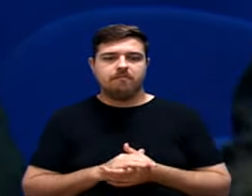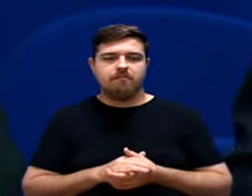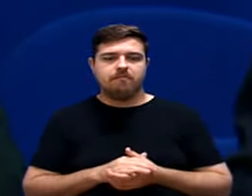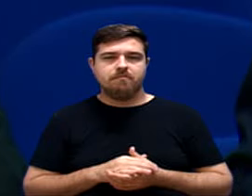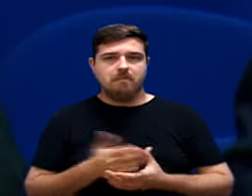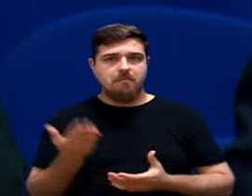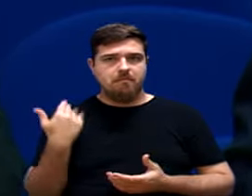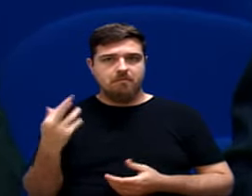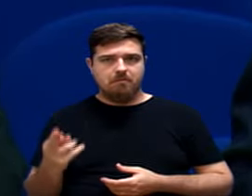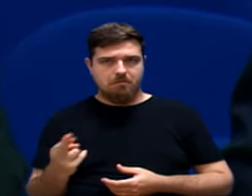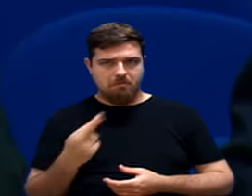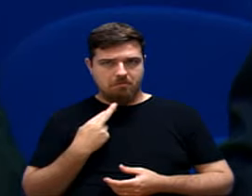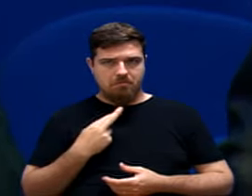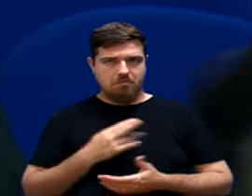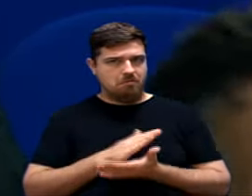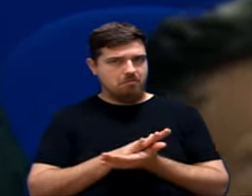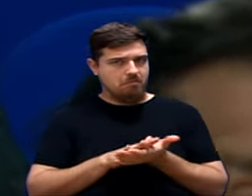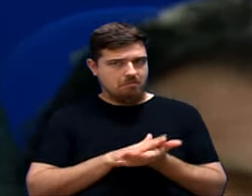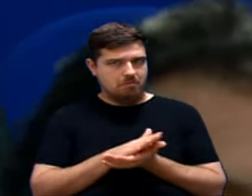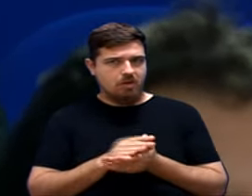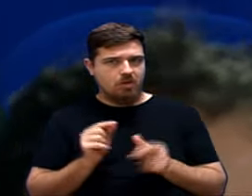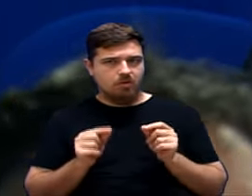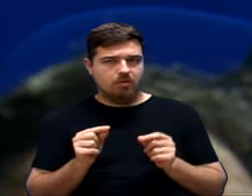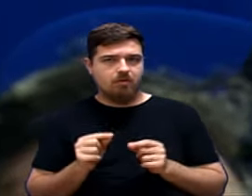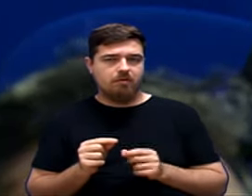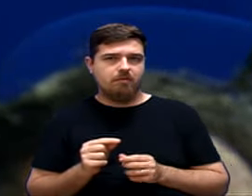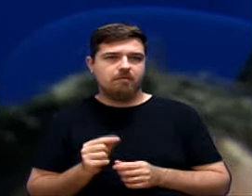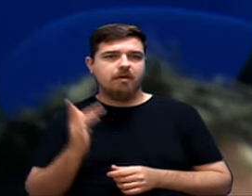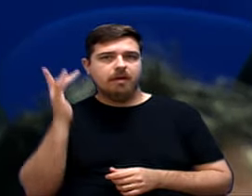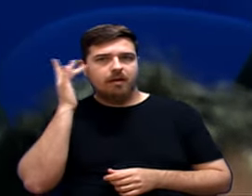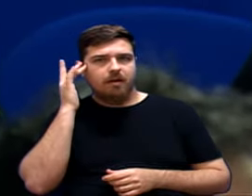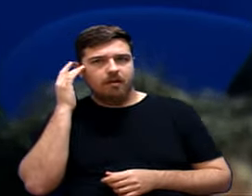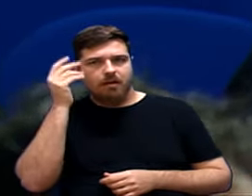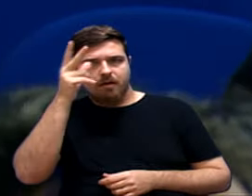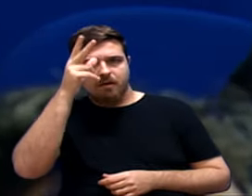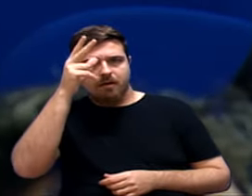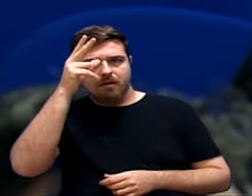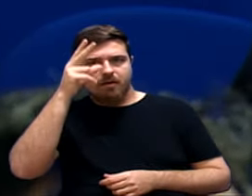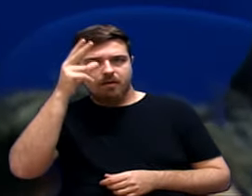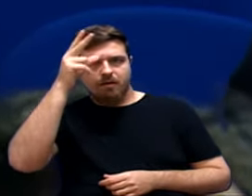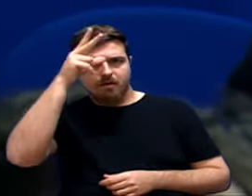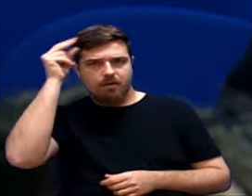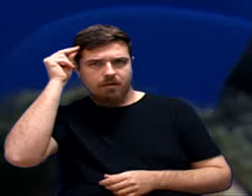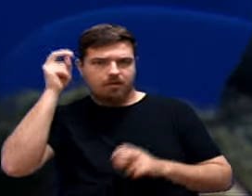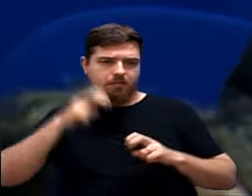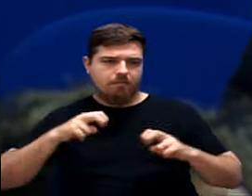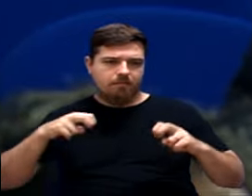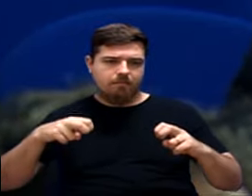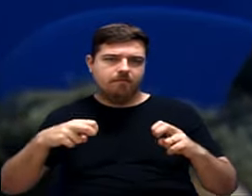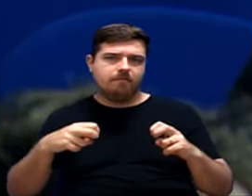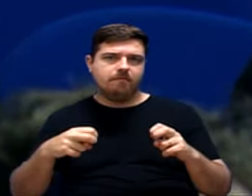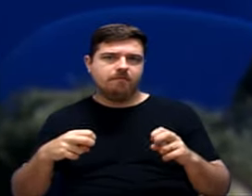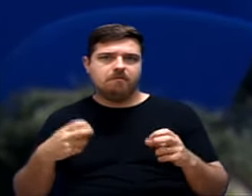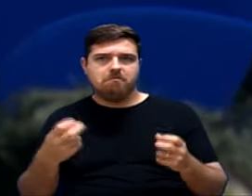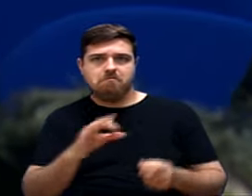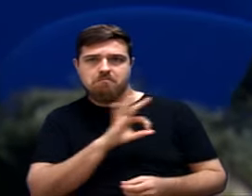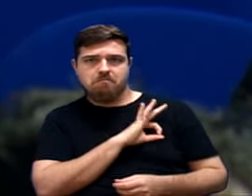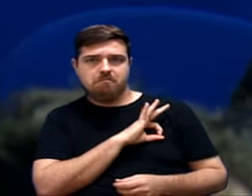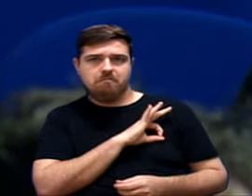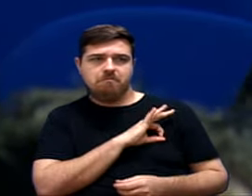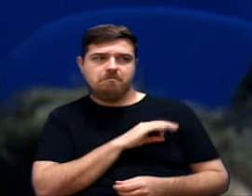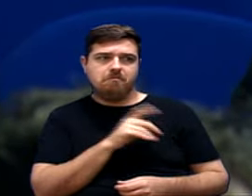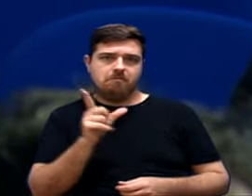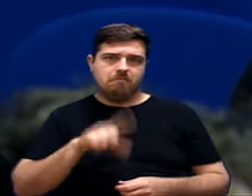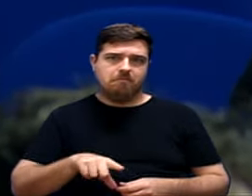respondido na pergunta anterior acho que a câmara deve observar mais as questões jurídicas poder de polícia